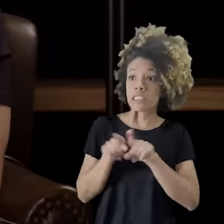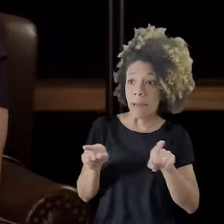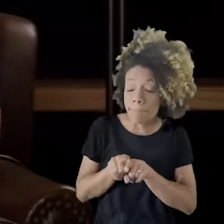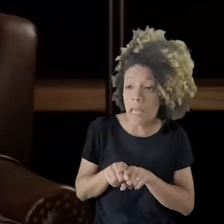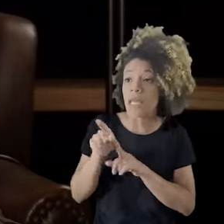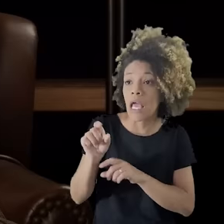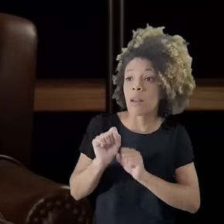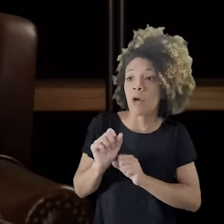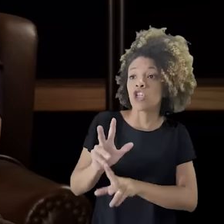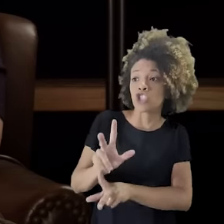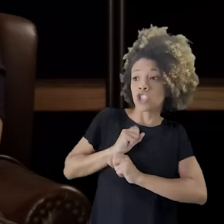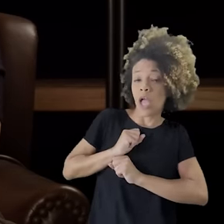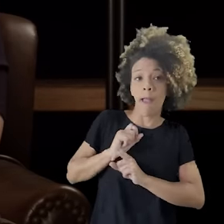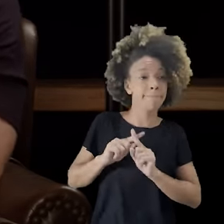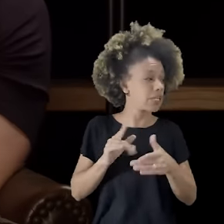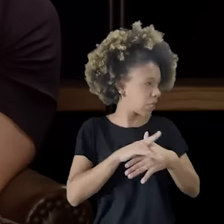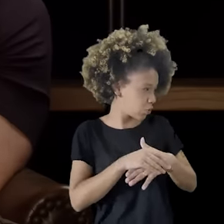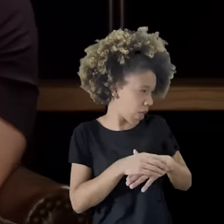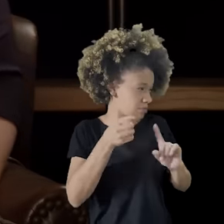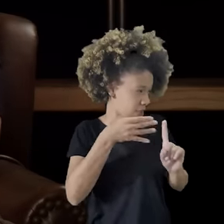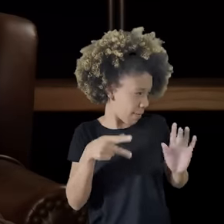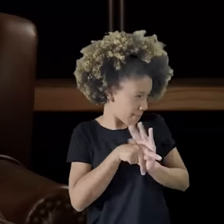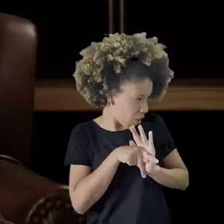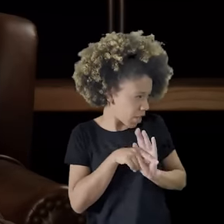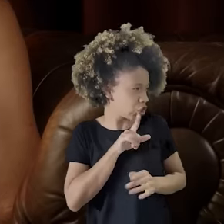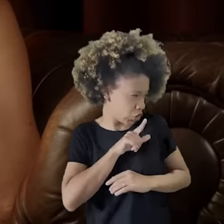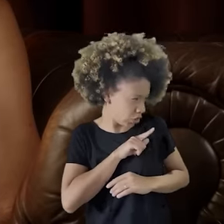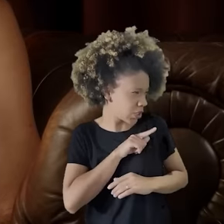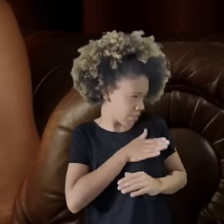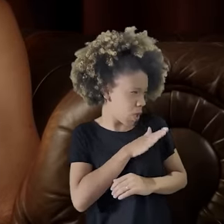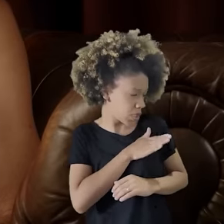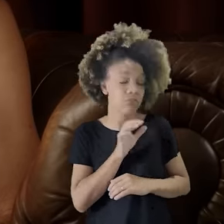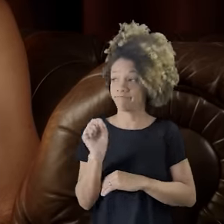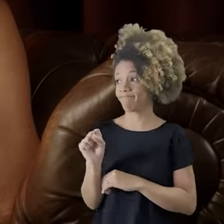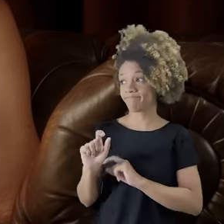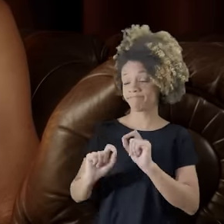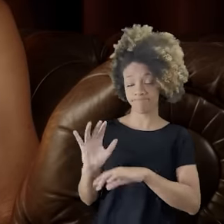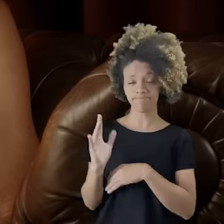o hétero também pode pegar mas no começo era era uma doença homossexual tinha isso não tinha tinha